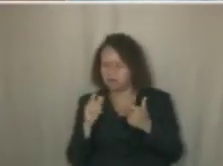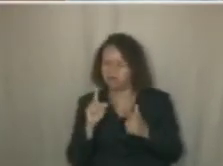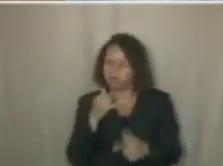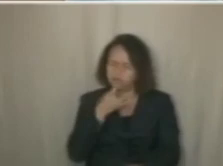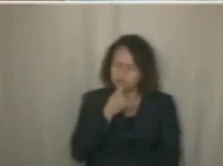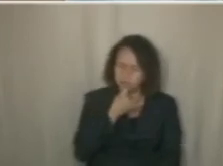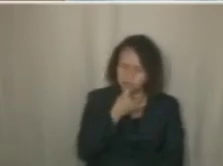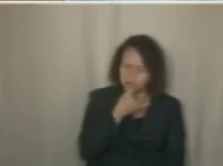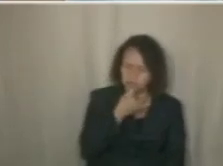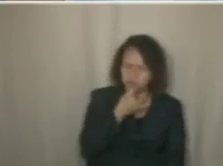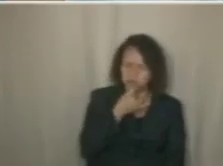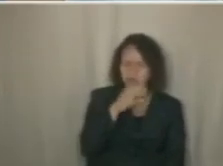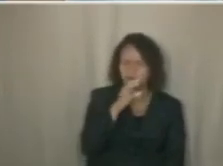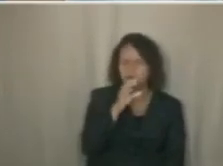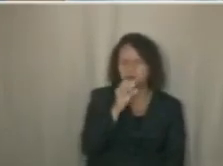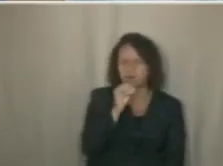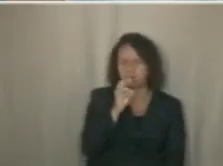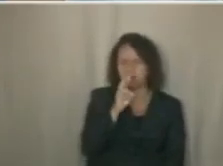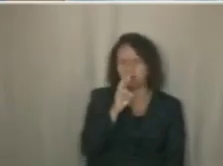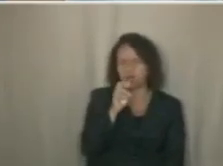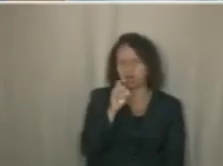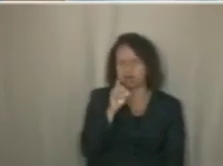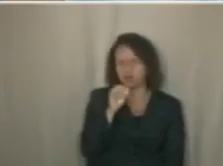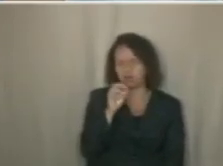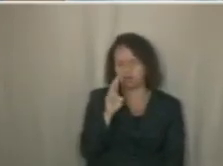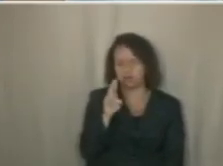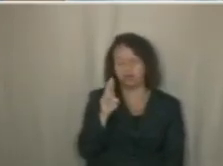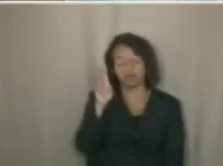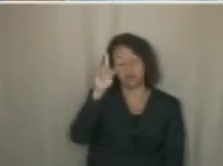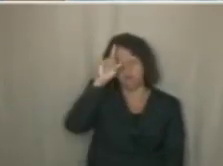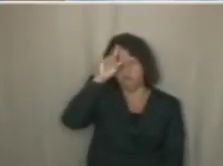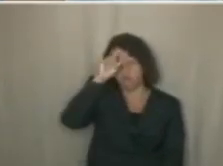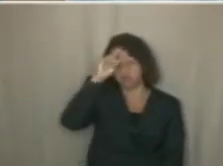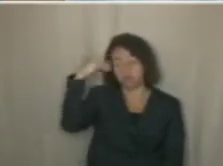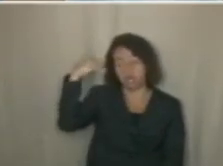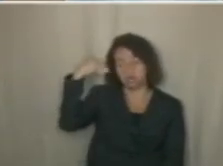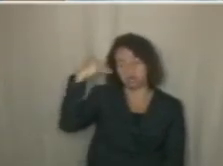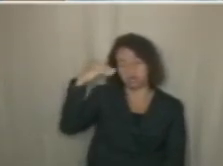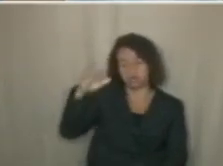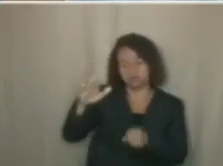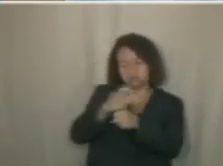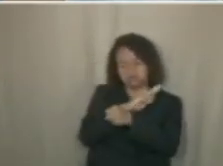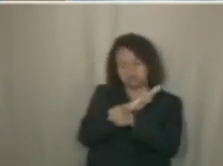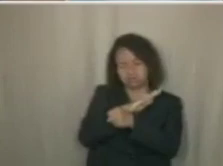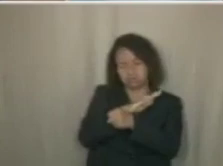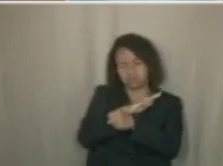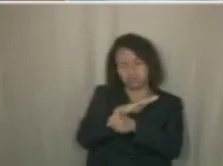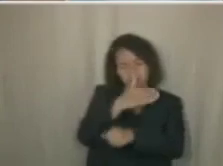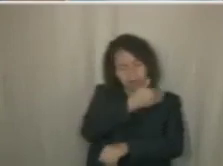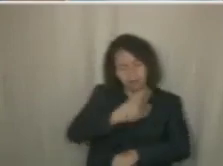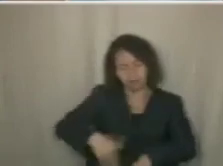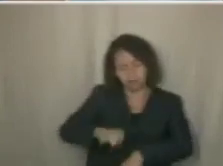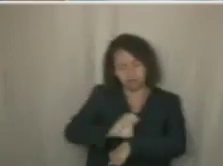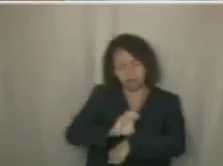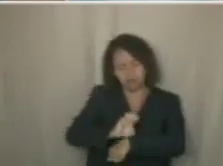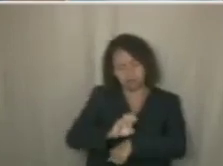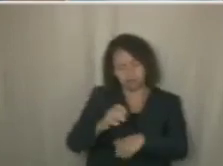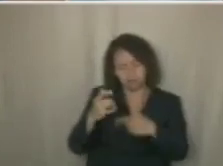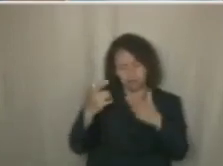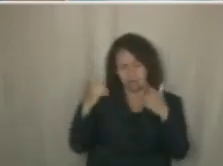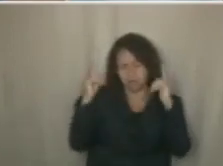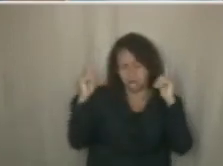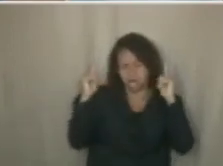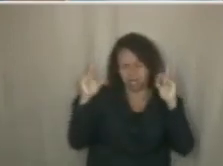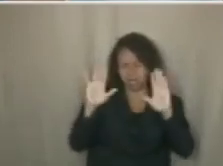lá o corredor do Hospital da Restauração lotado gostar da Restauração administrado pelo governo do estado eu não tô aqui para comemorar